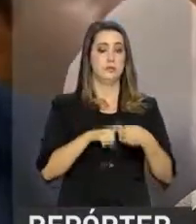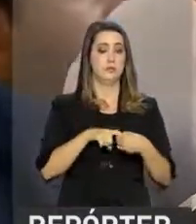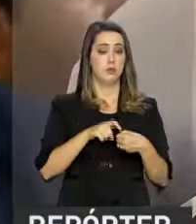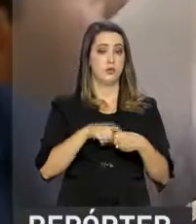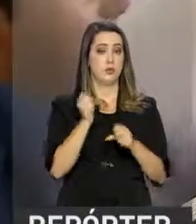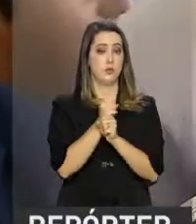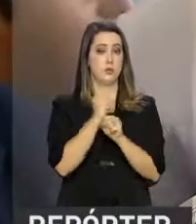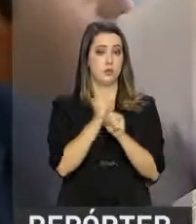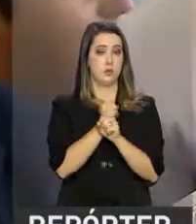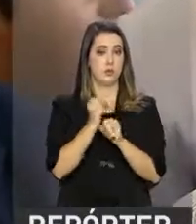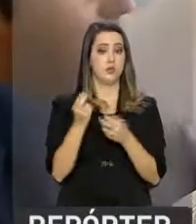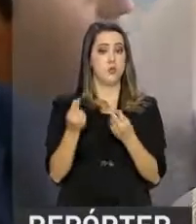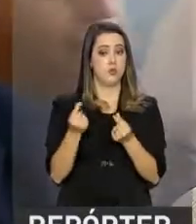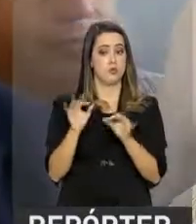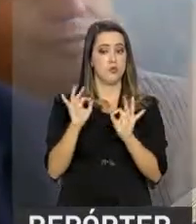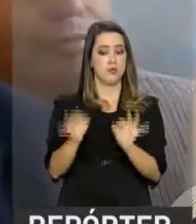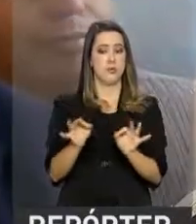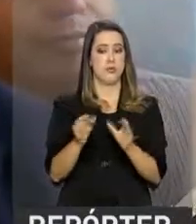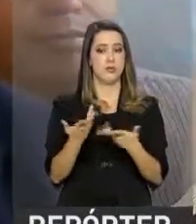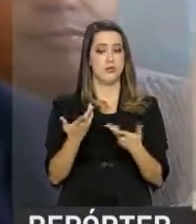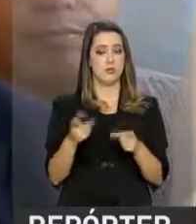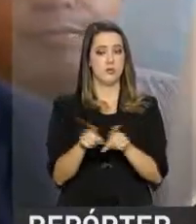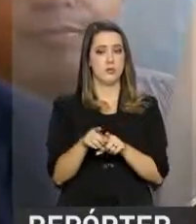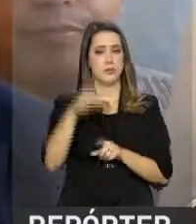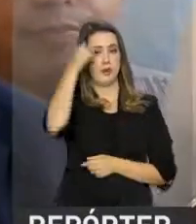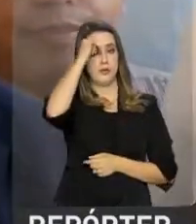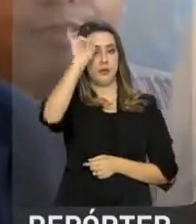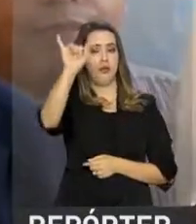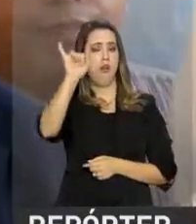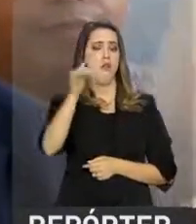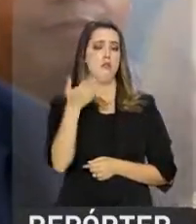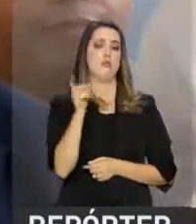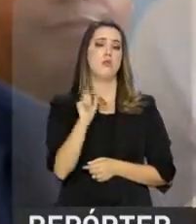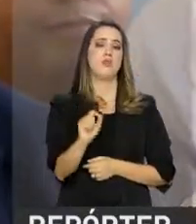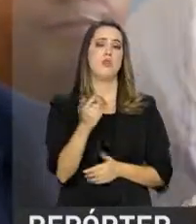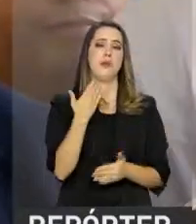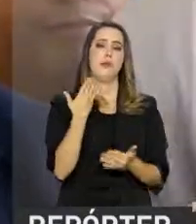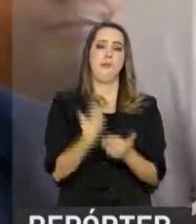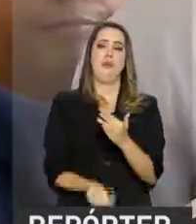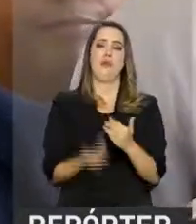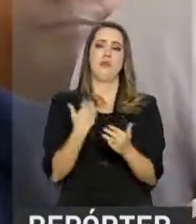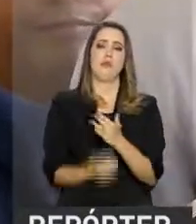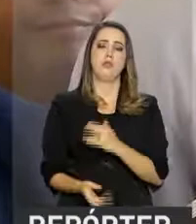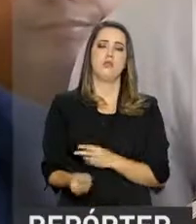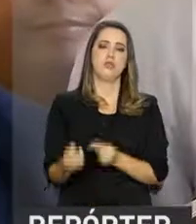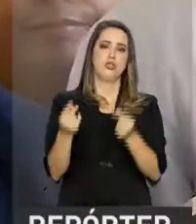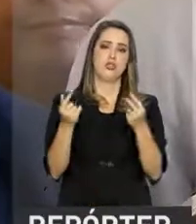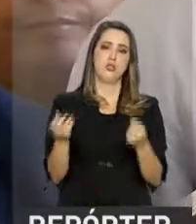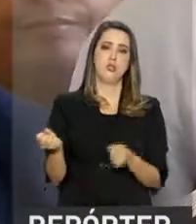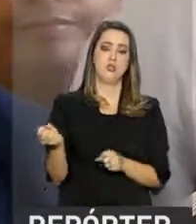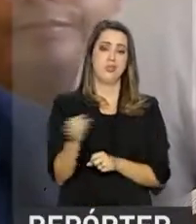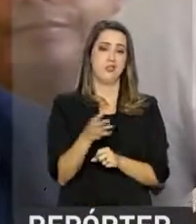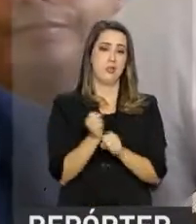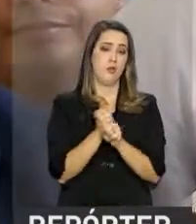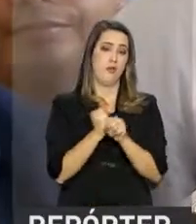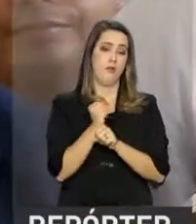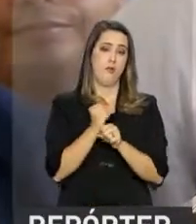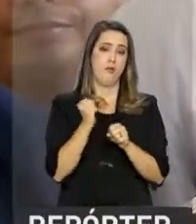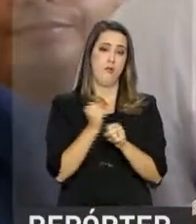o investimento já feito, como também evitar que se gastasse muito mais em obras que,